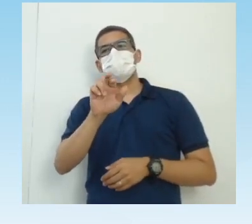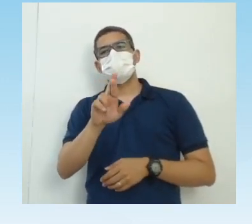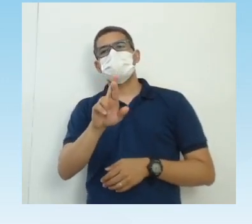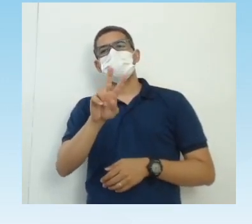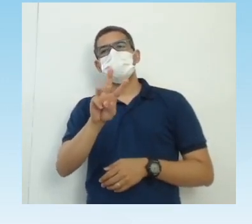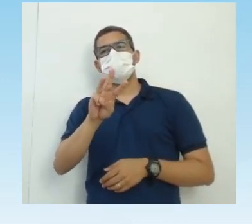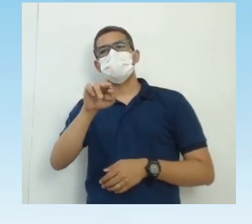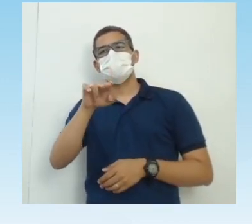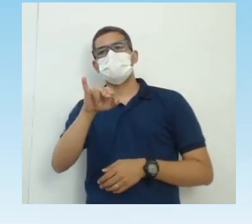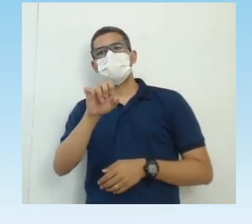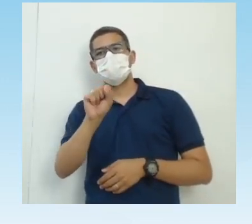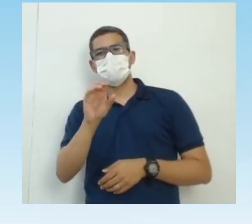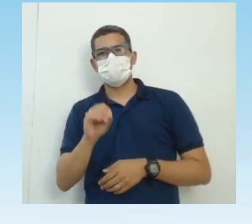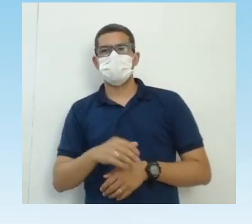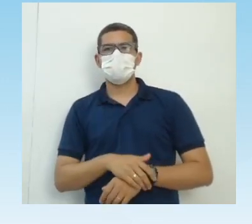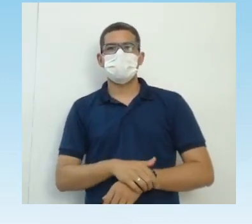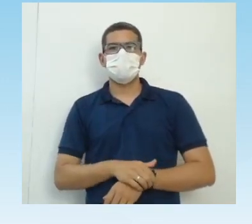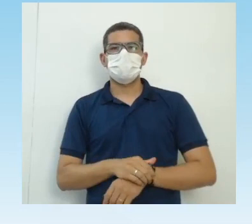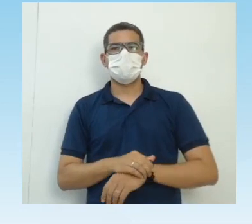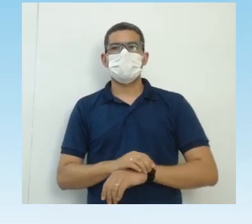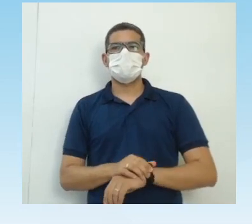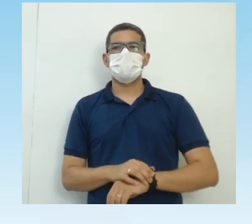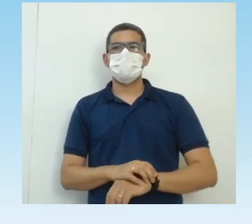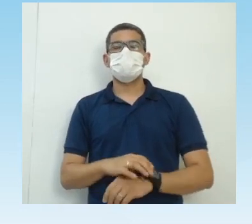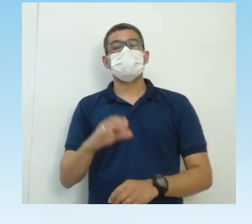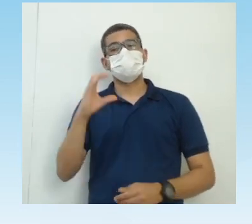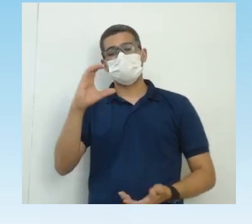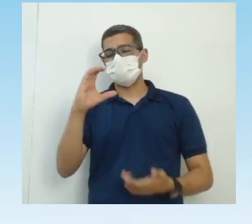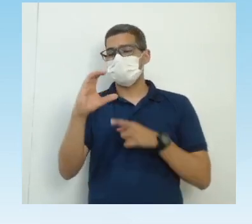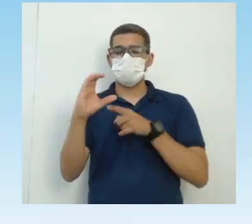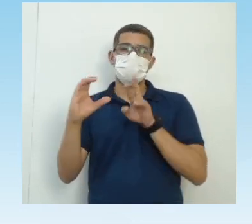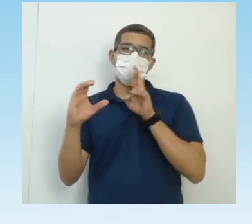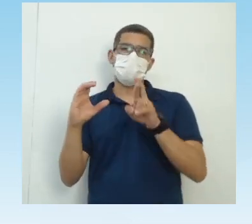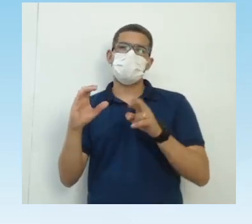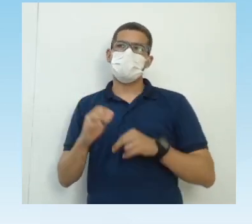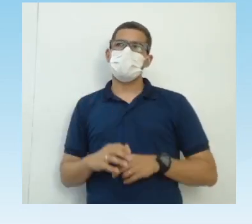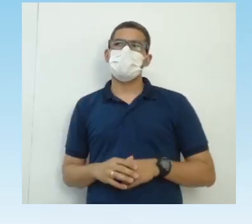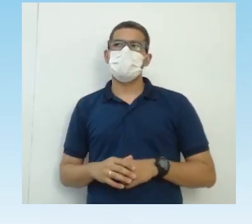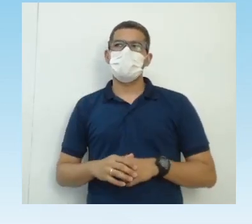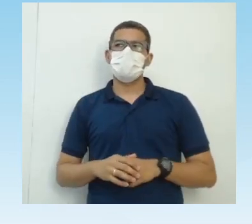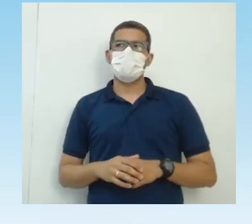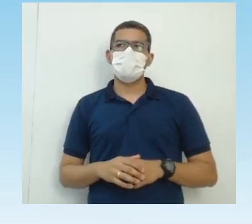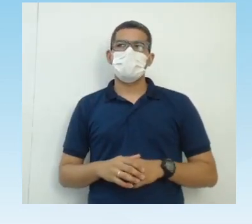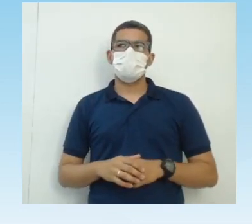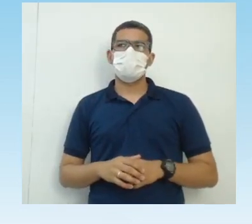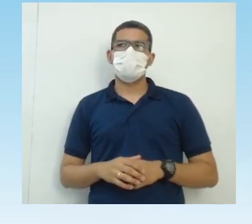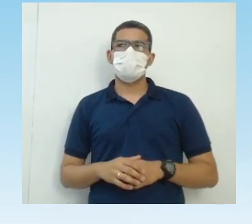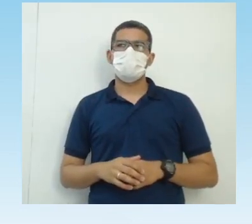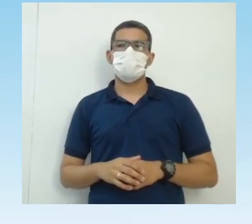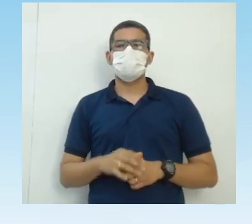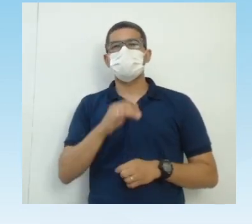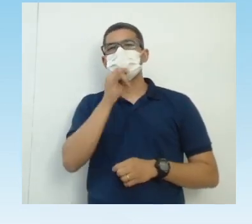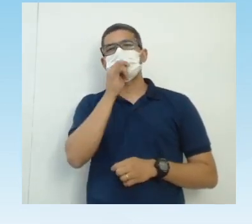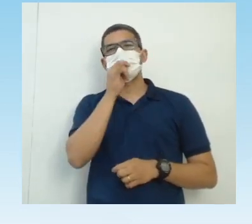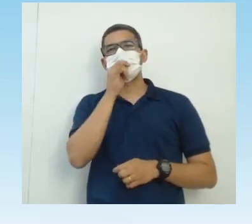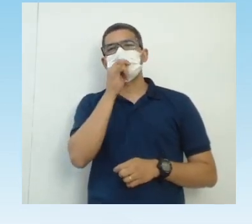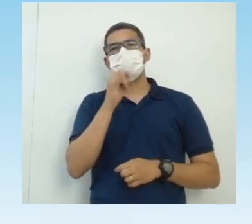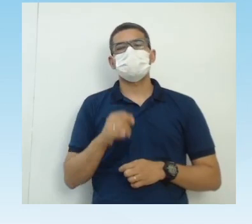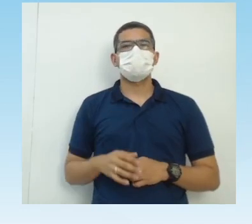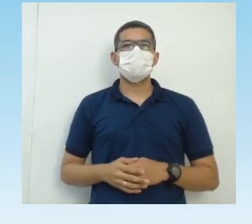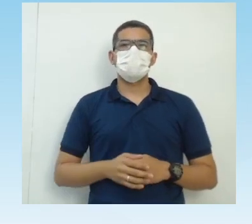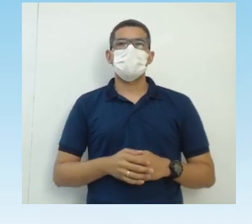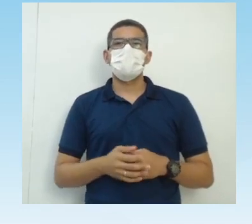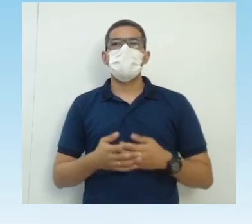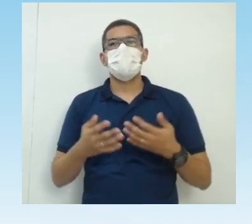gente tem como resposta do gabarito oficial a letra C, de casa. Não seria por eliminação outras, como por exemplo, professor,